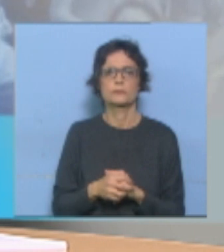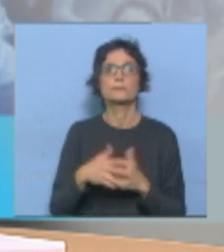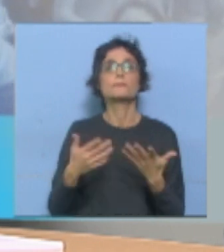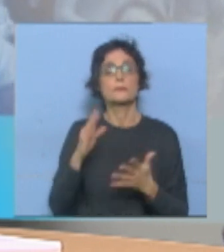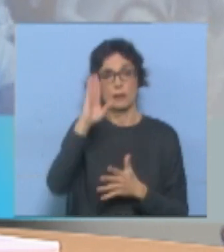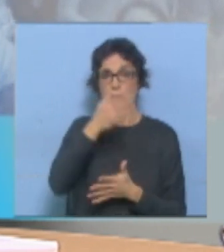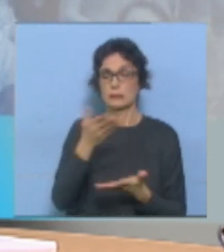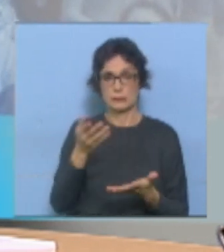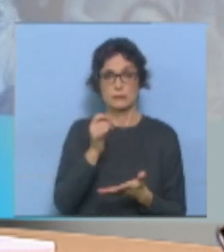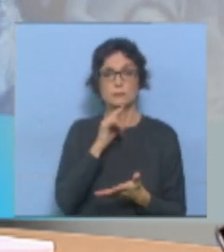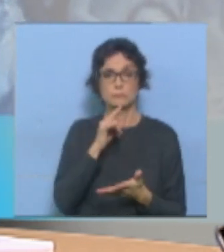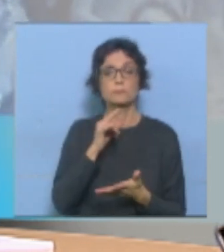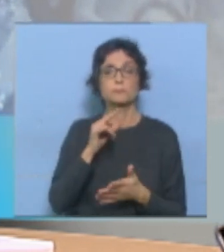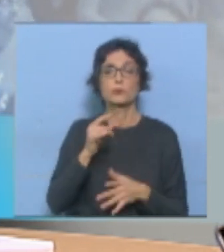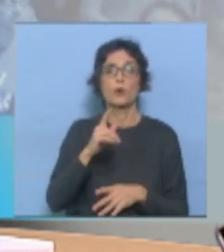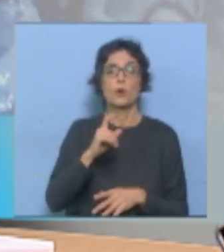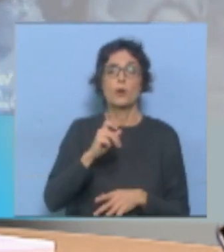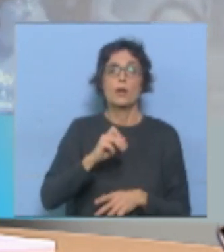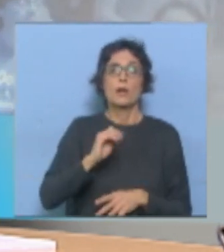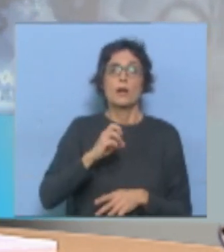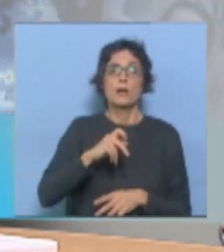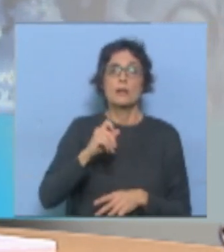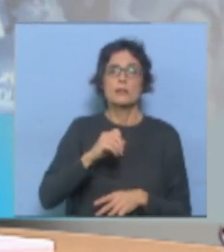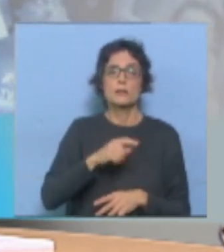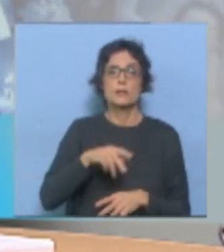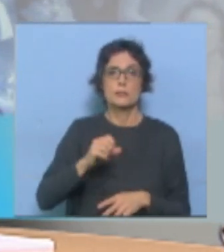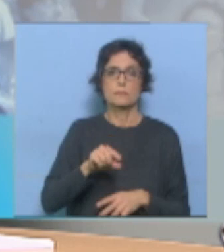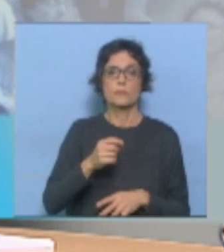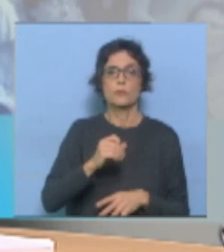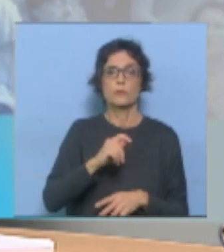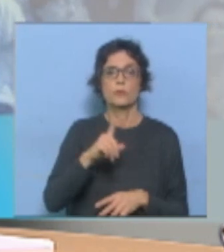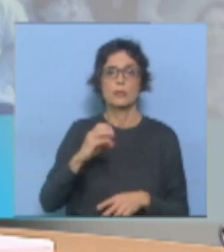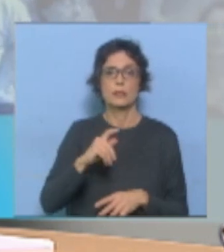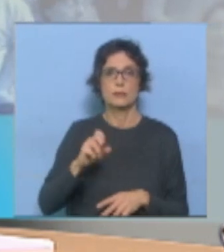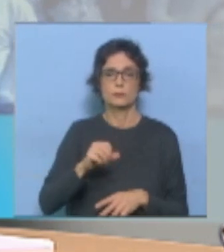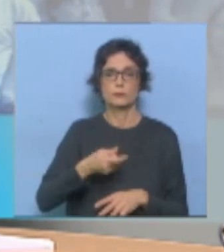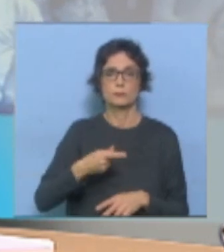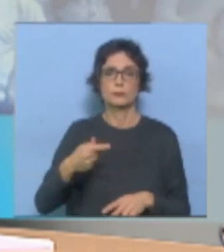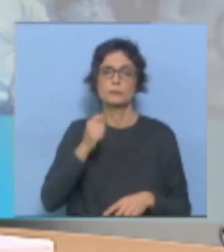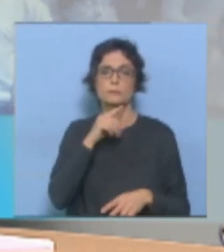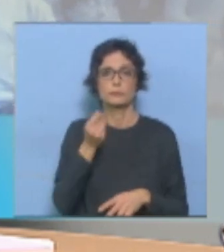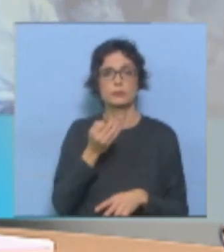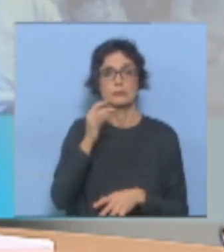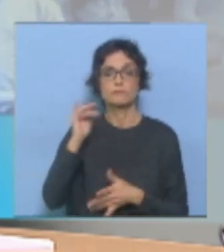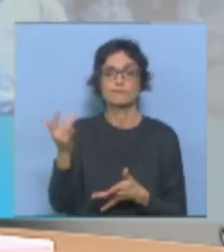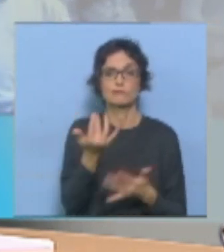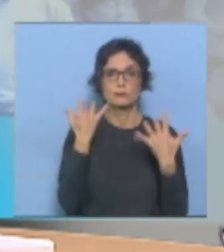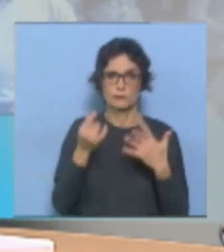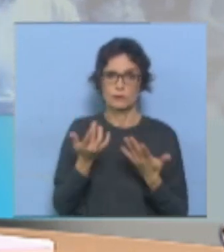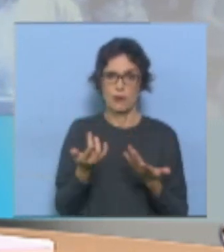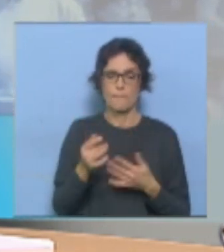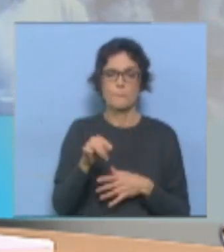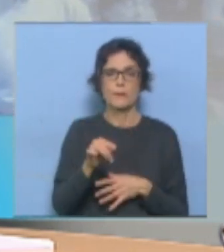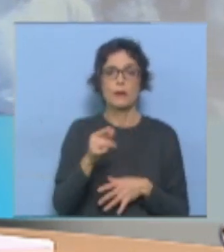Já sabe que é em agência.eclesia.pt que pode encontrar estes e outros temas. Agora, o